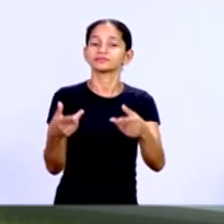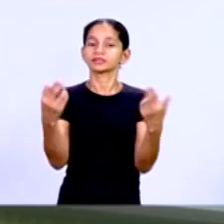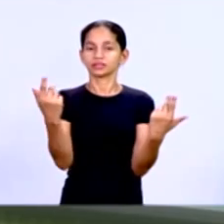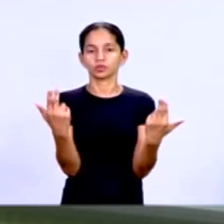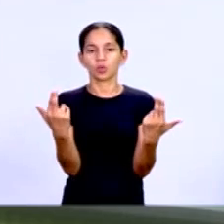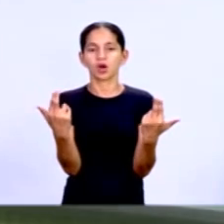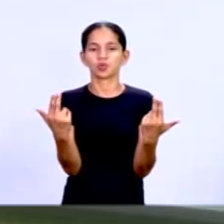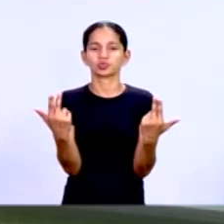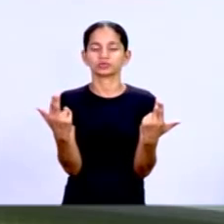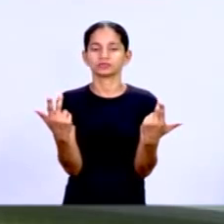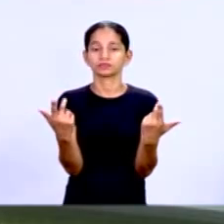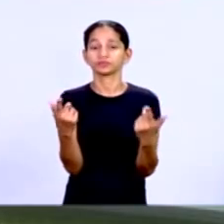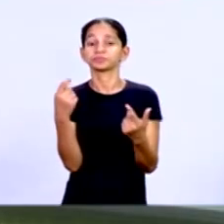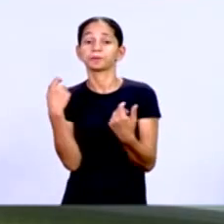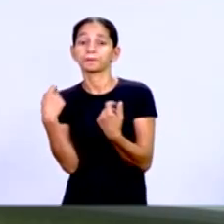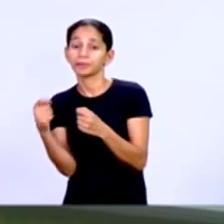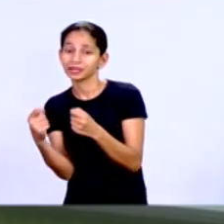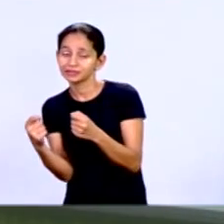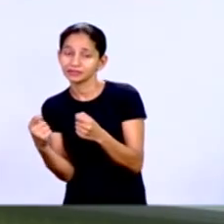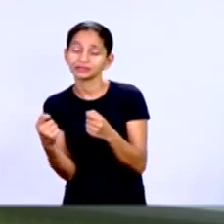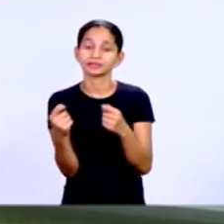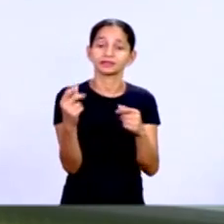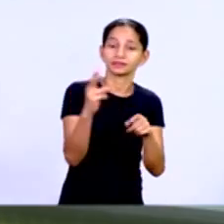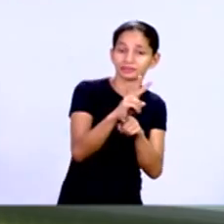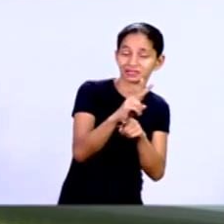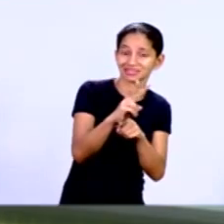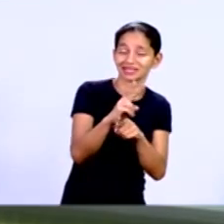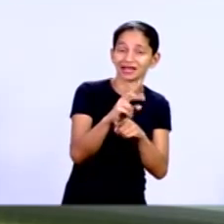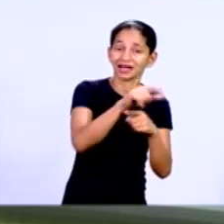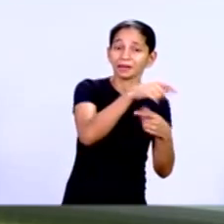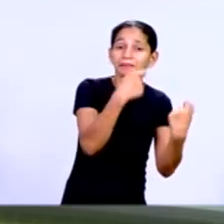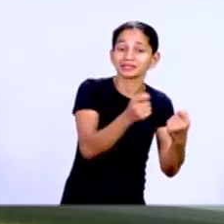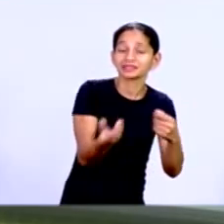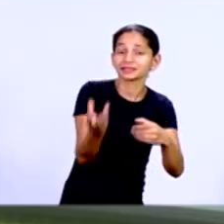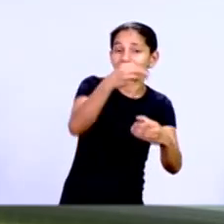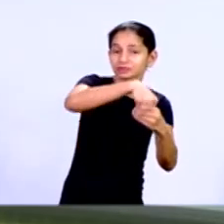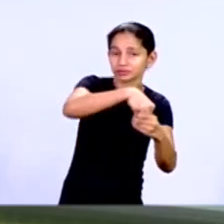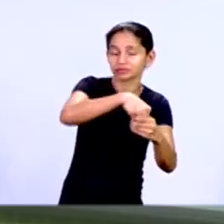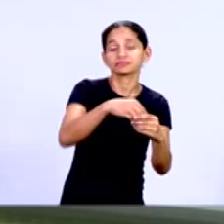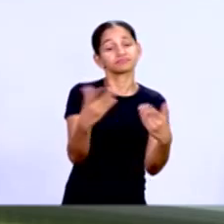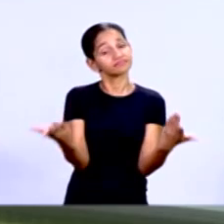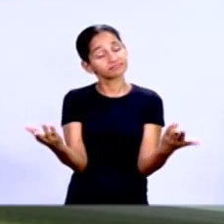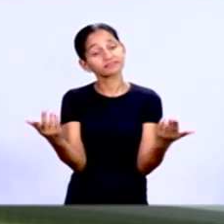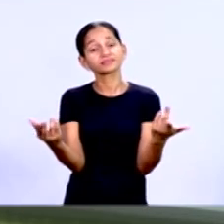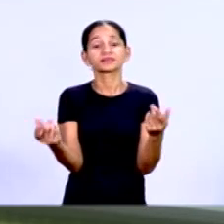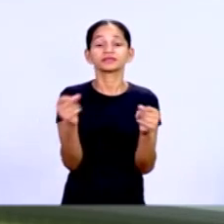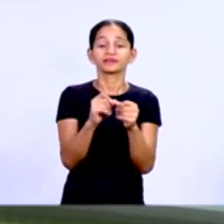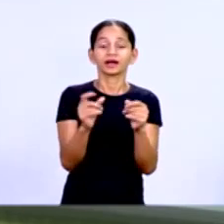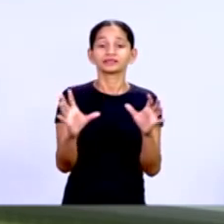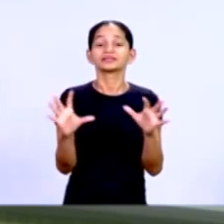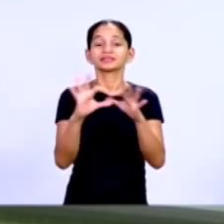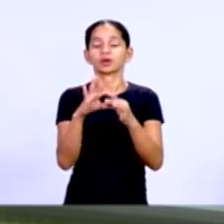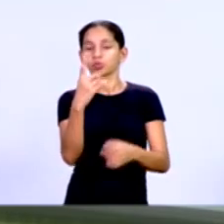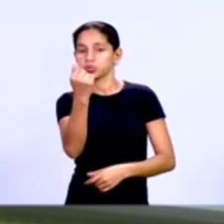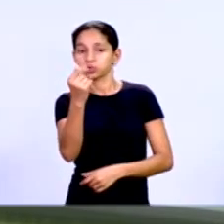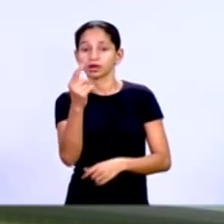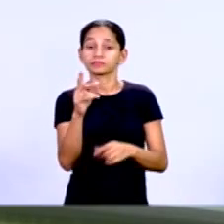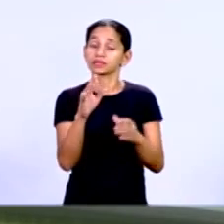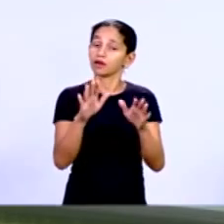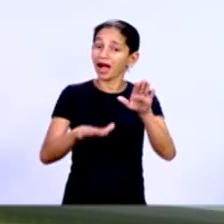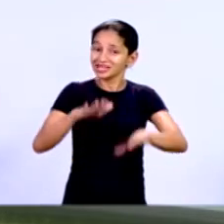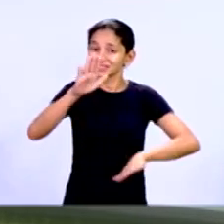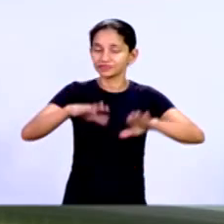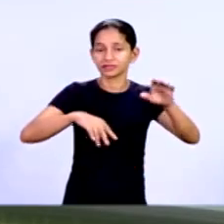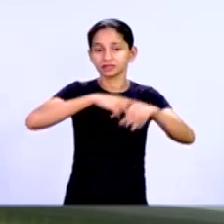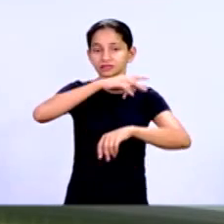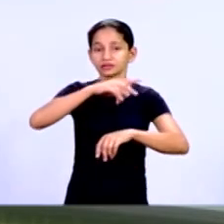o recurso dos bancos externos para financiar o quê? As exportações. Então quando ele envolve capital estrangeiro.